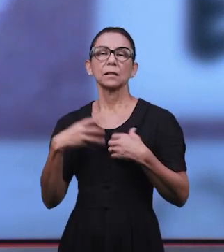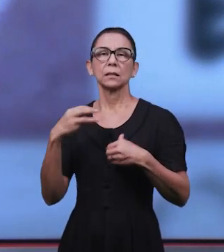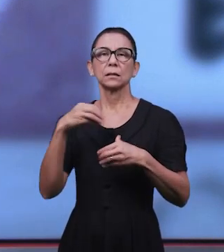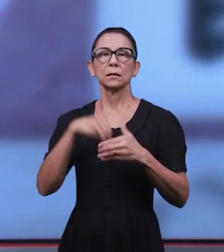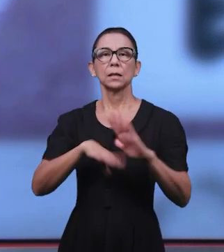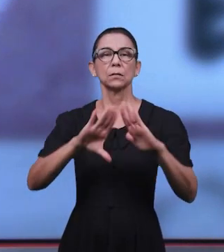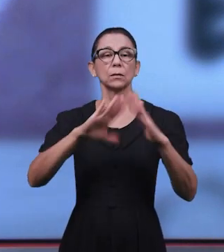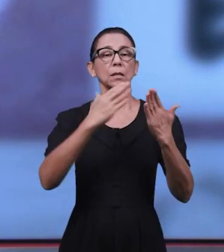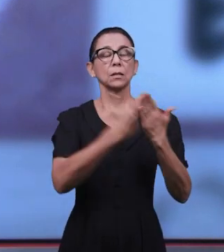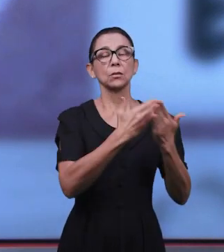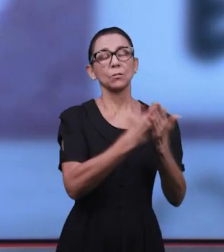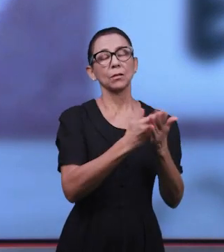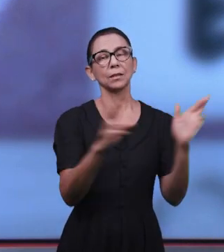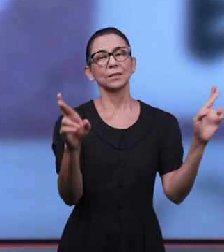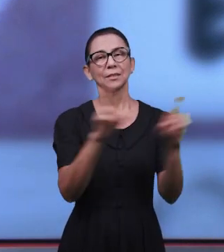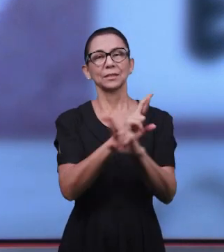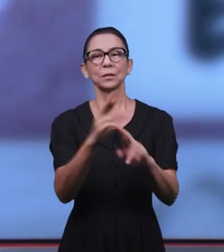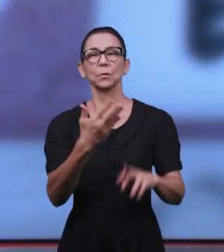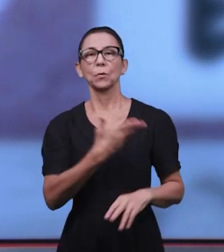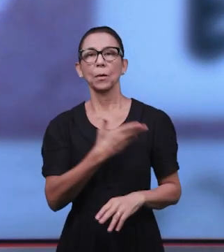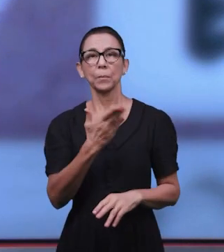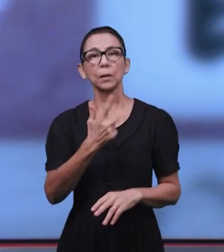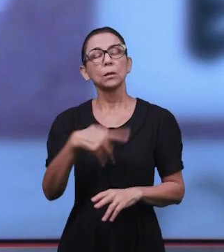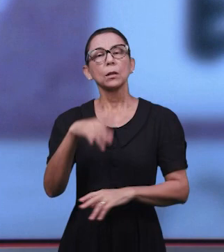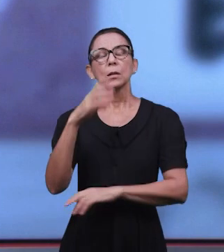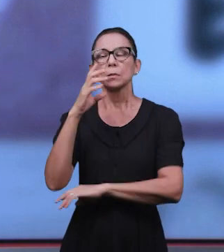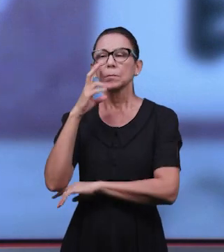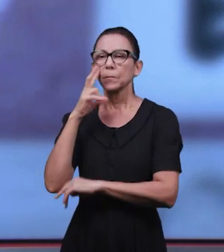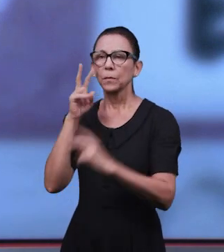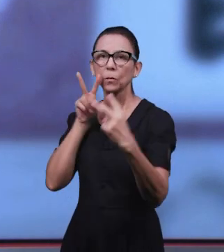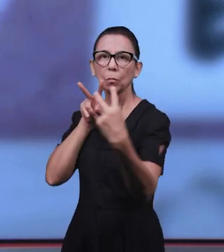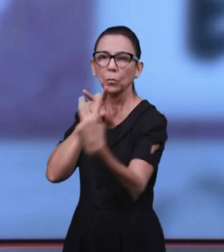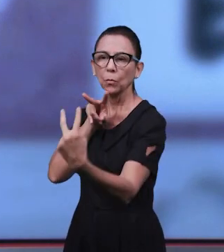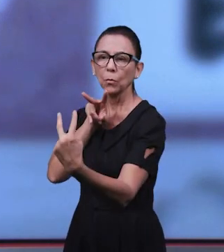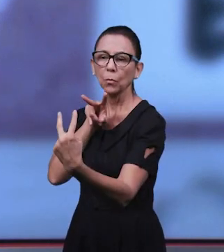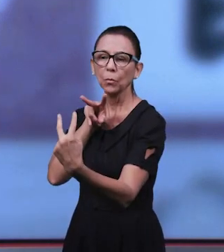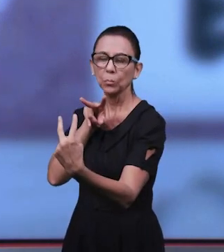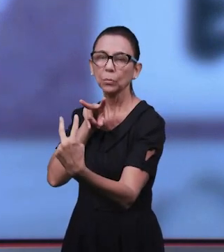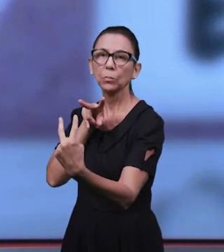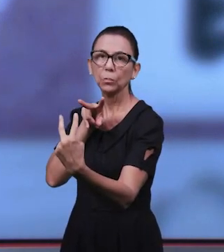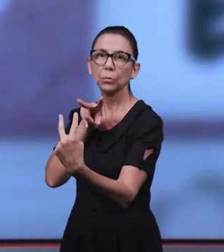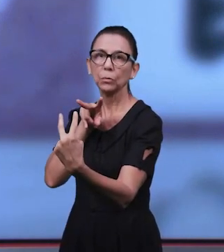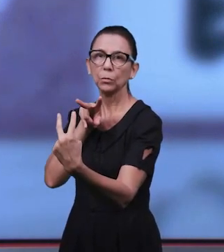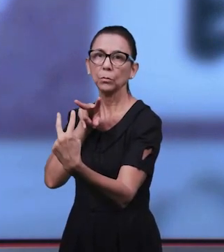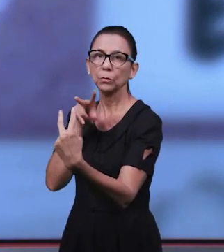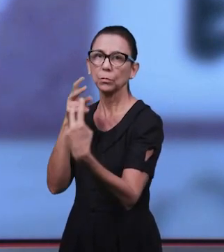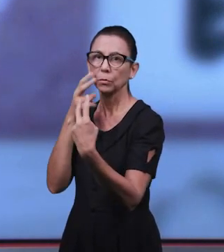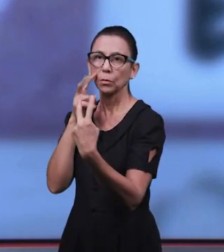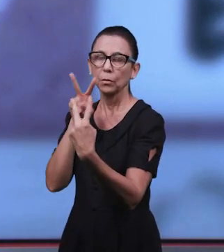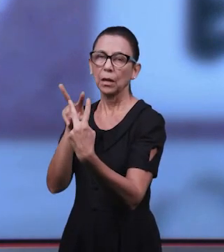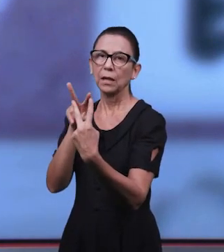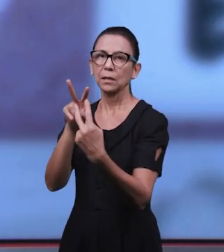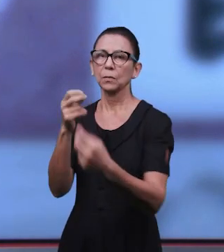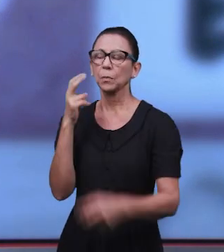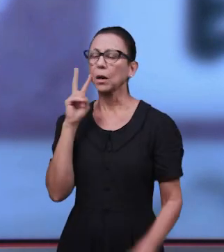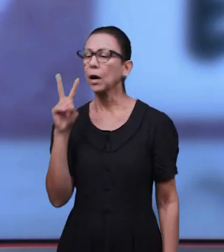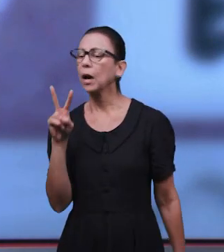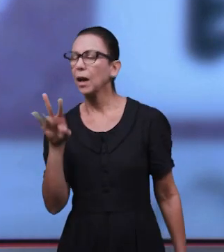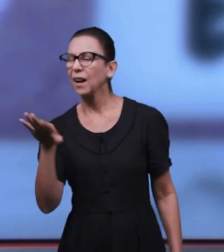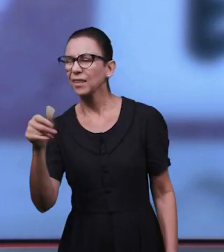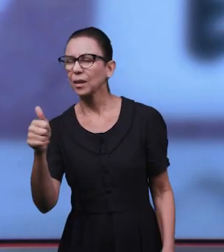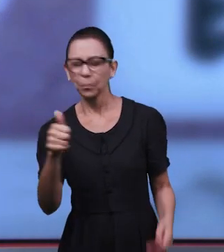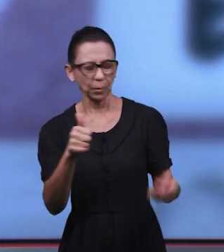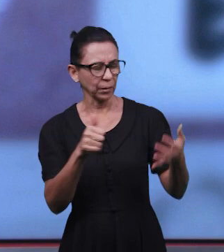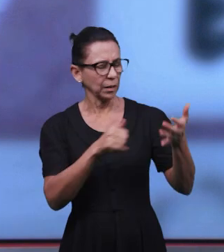relações com os colegas, ouvir atentamente, olhando em seus olhos e não um olho na criança e outro na tela